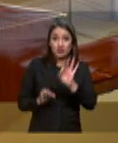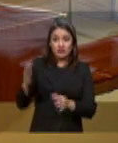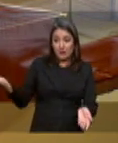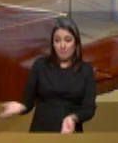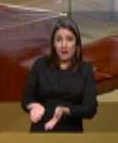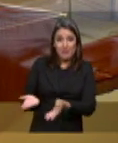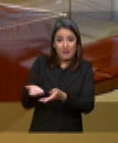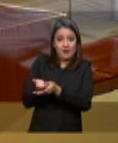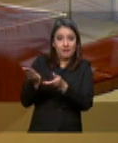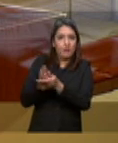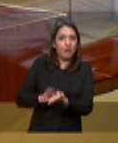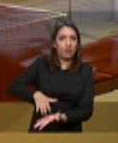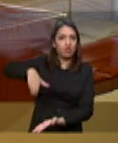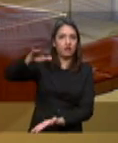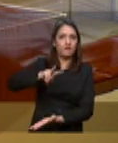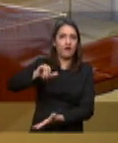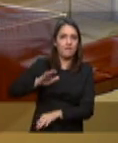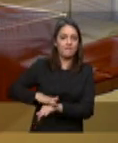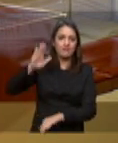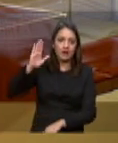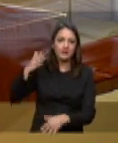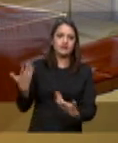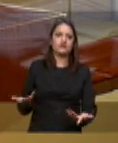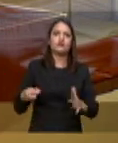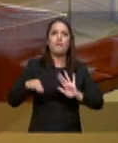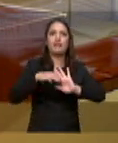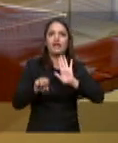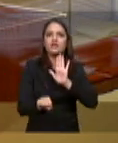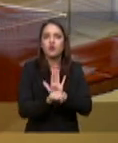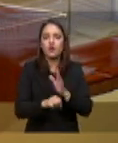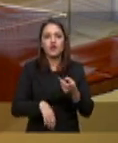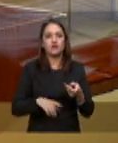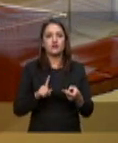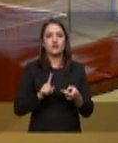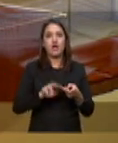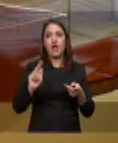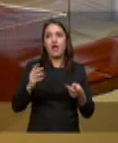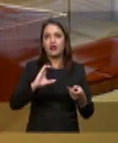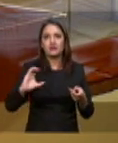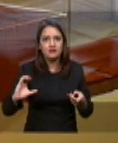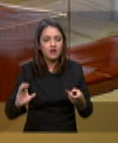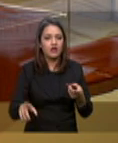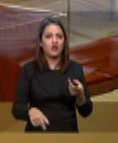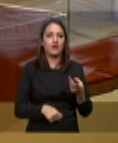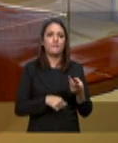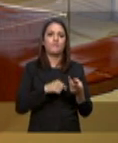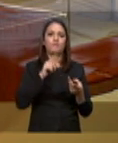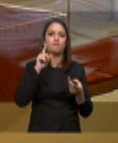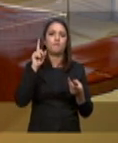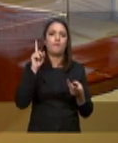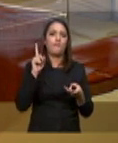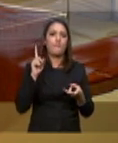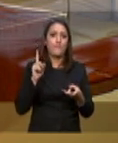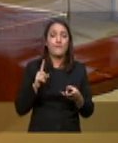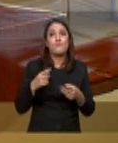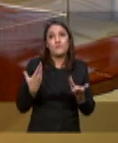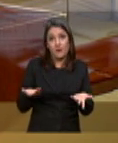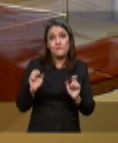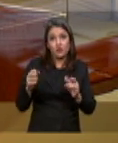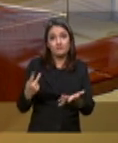de segurança contra autos de infração, seja com habeas corpus para trancamento desses inquéritos instaurados